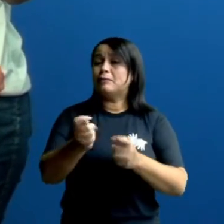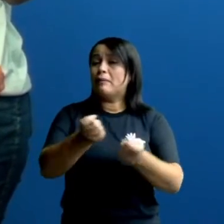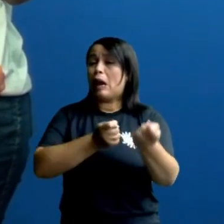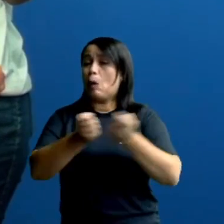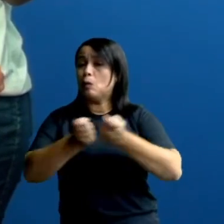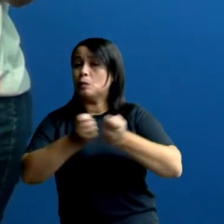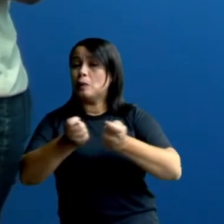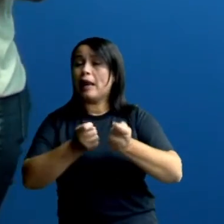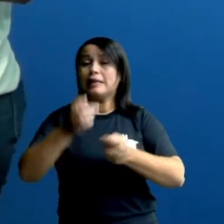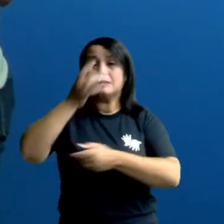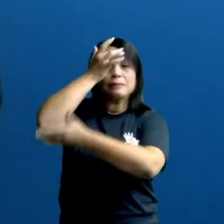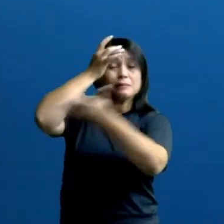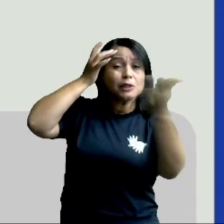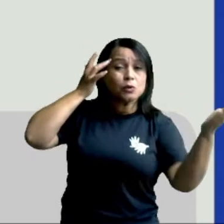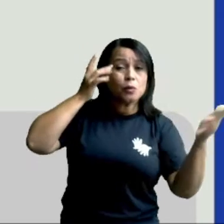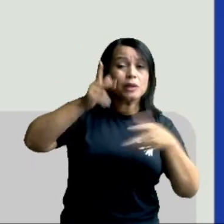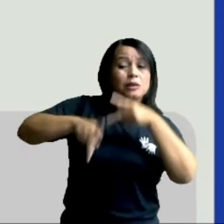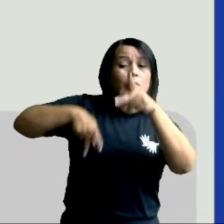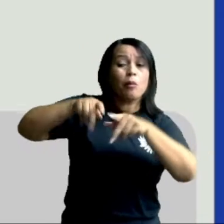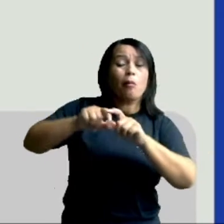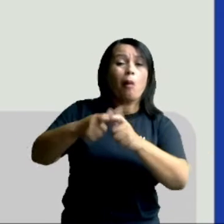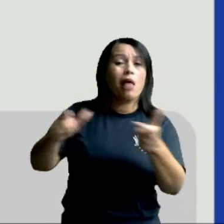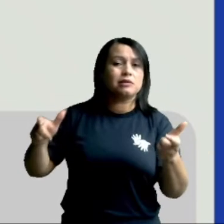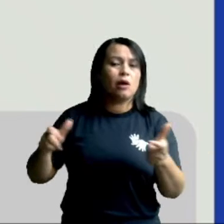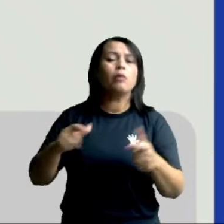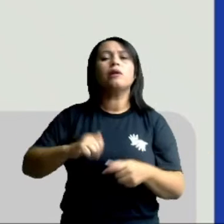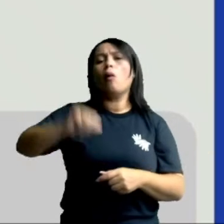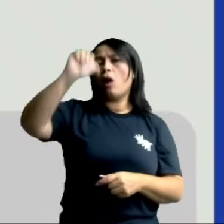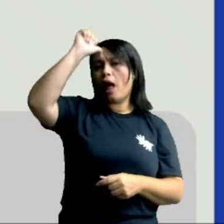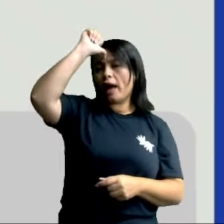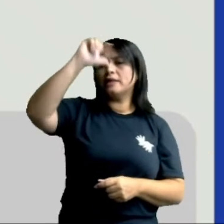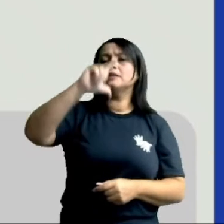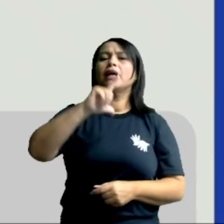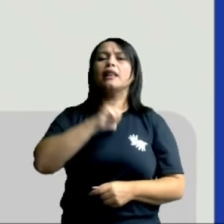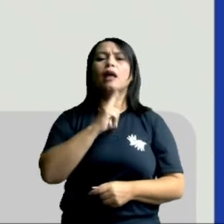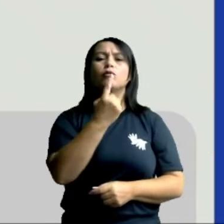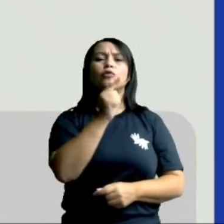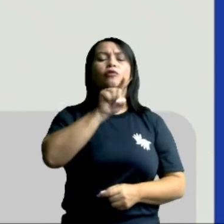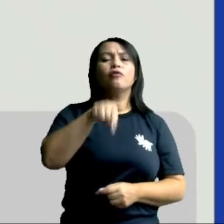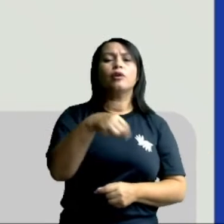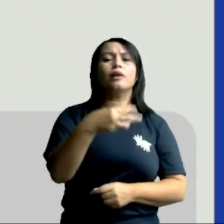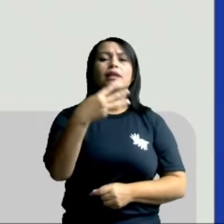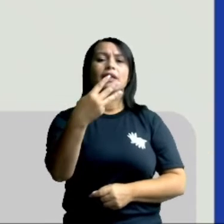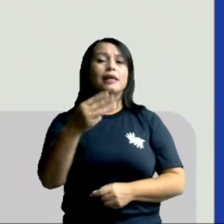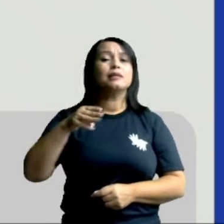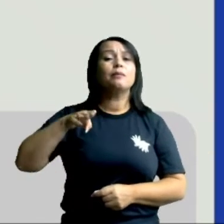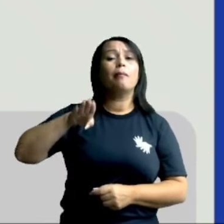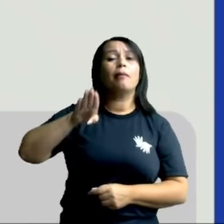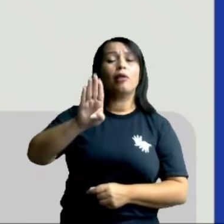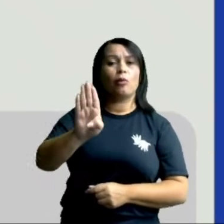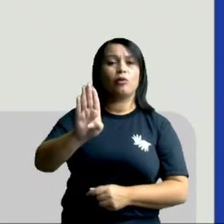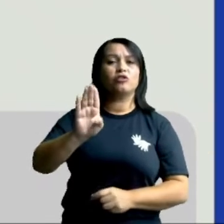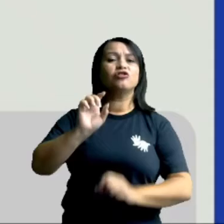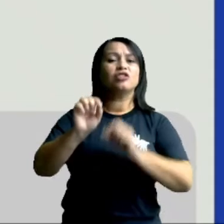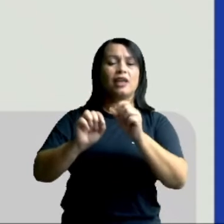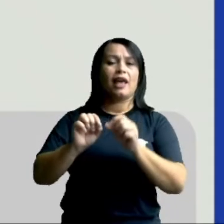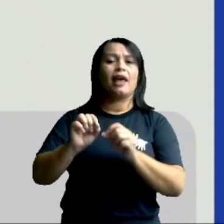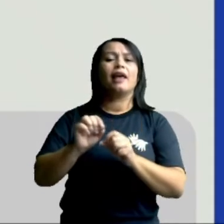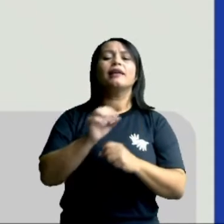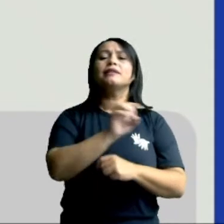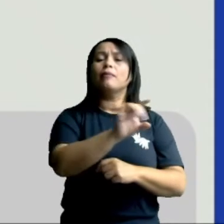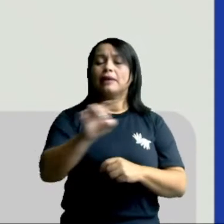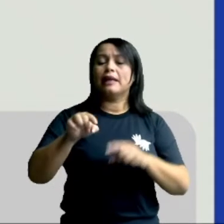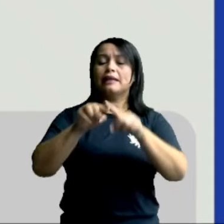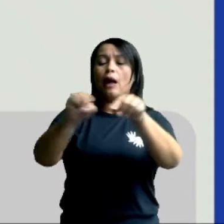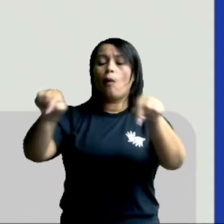de população. Certo? Então, na Índia a gente tem 1,3 bilhões de habitantes, mais do que isso. Tem uma área